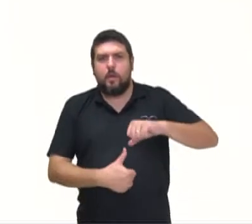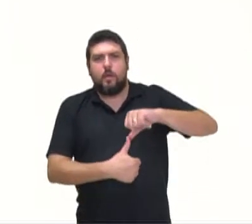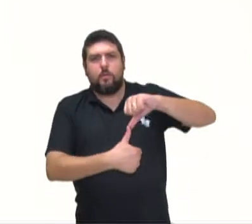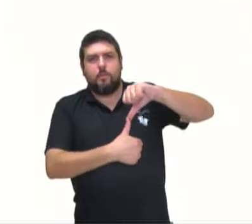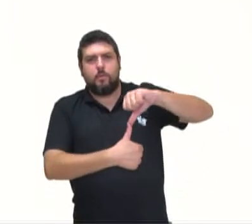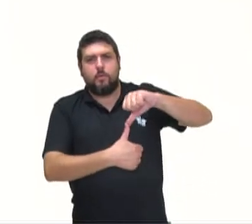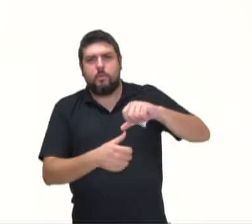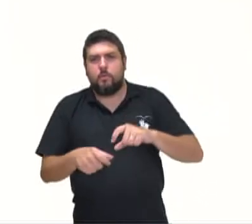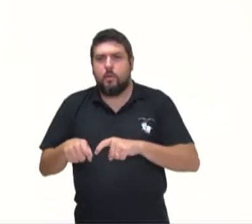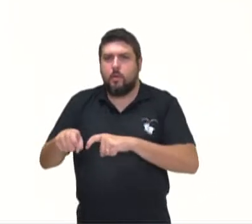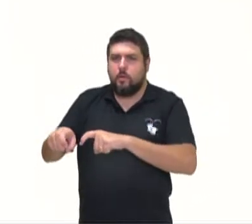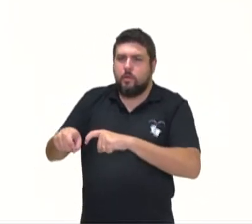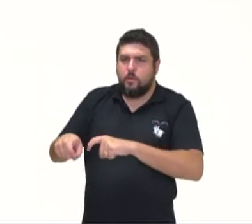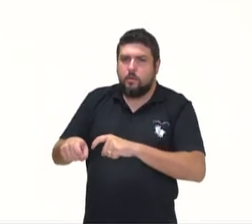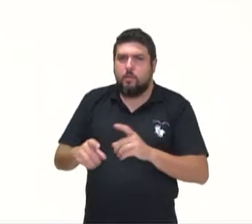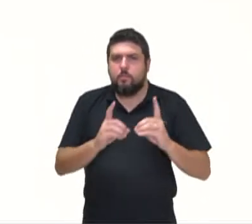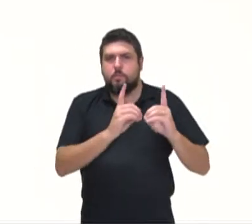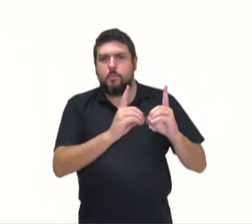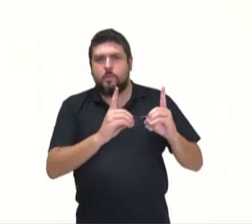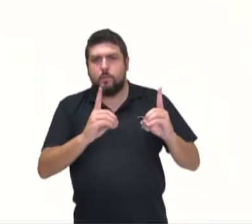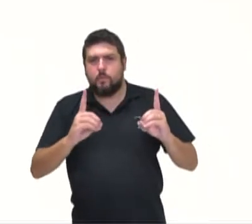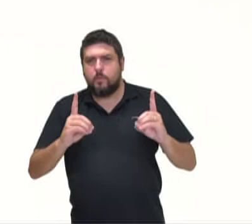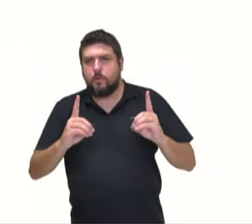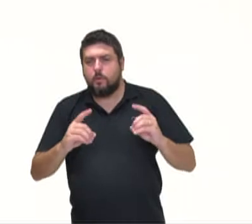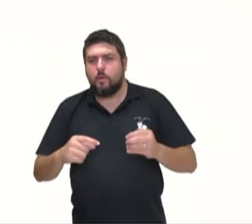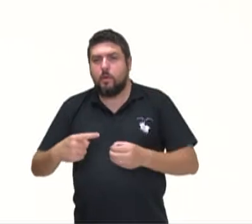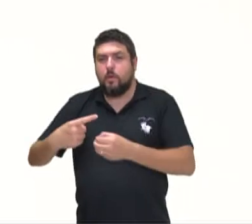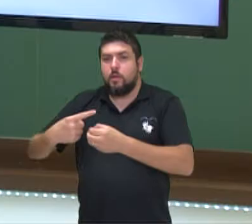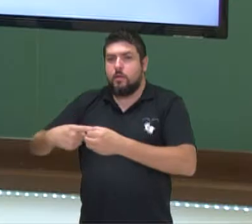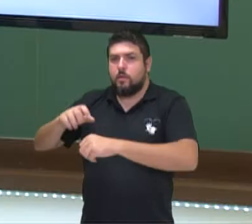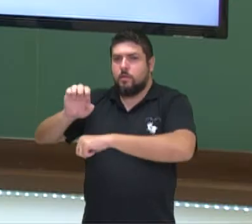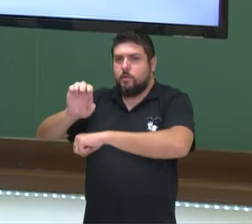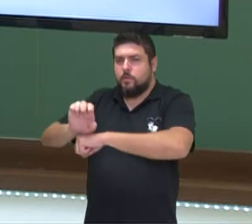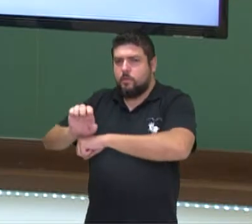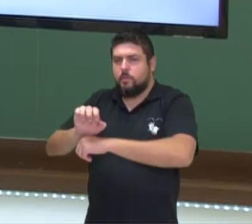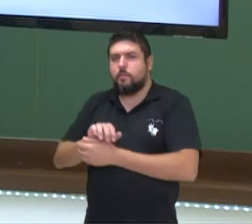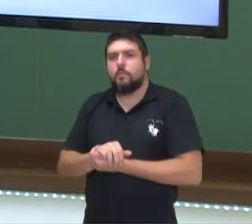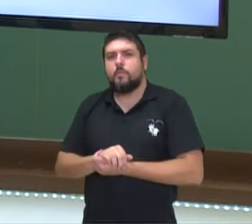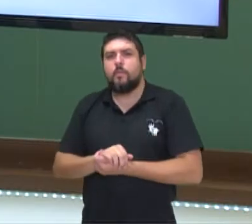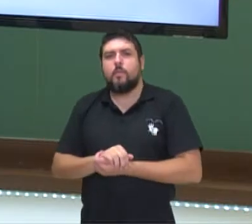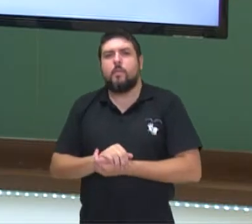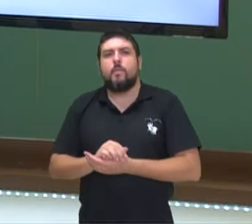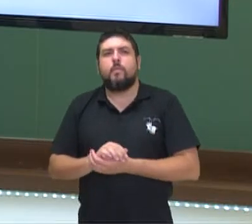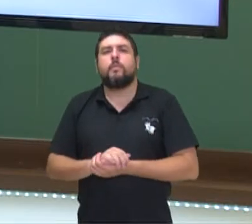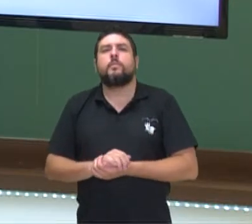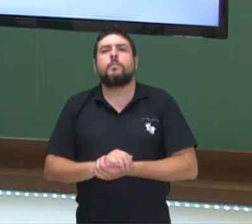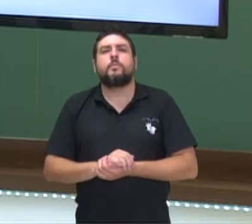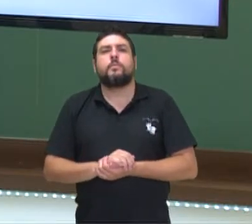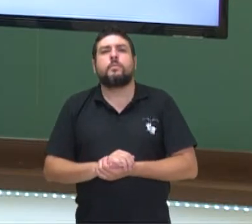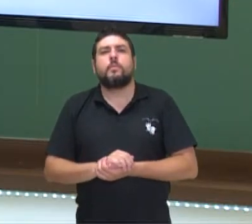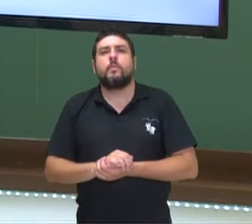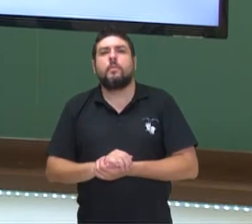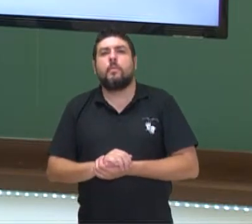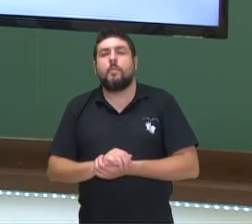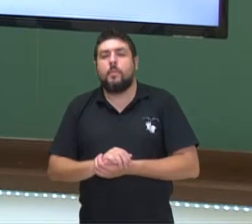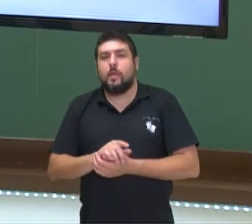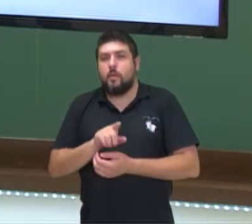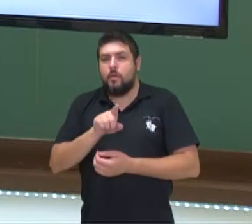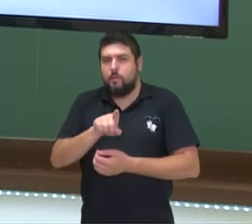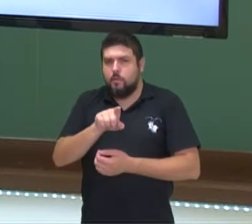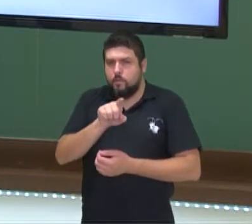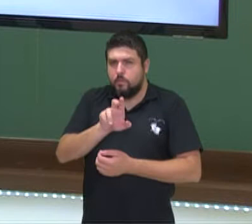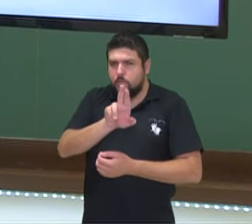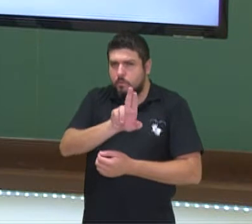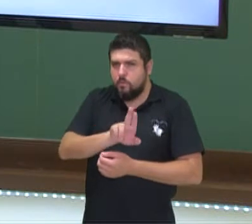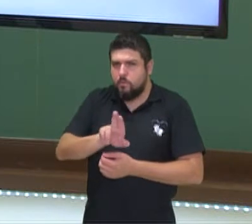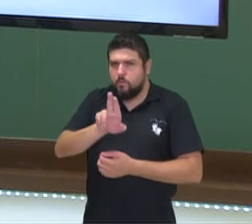Central, agricultura, politeísta e cidade-estado. Então, eu tenho esse conjunto de palavras. Você vai utilizar esse conjunto